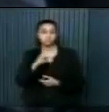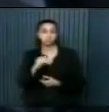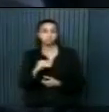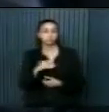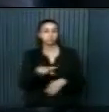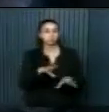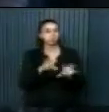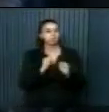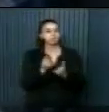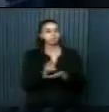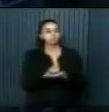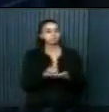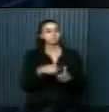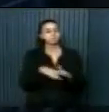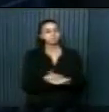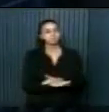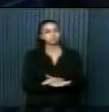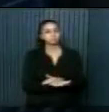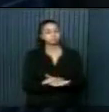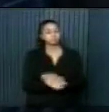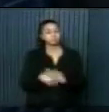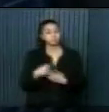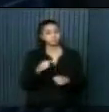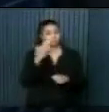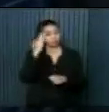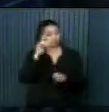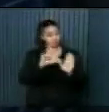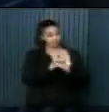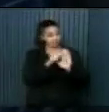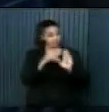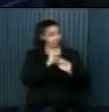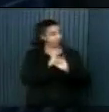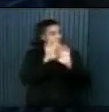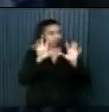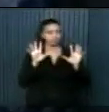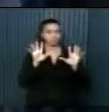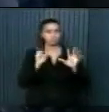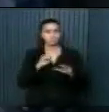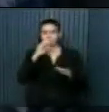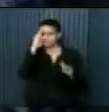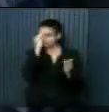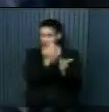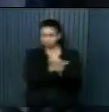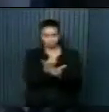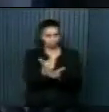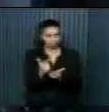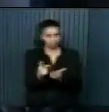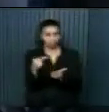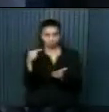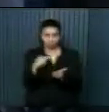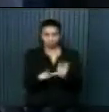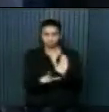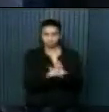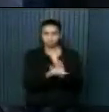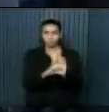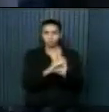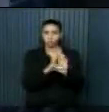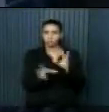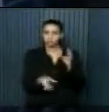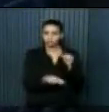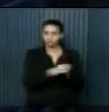recebimento depositante, nós temos que entender que a lei é muito clara e que o desrespeito ao previsto na lei